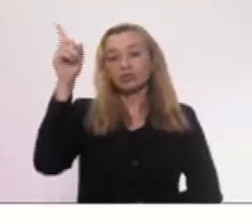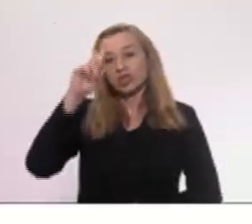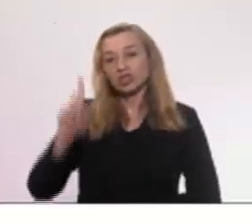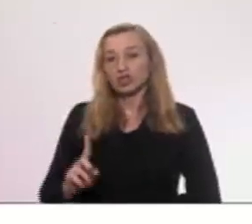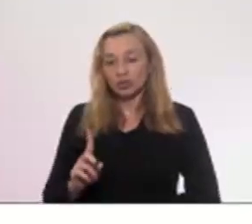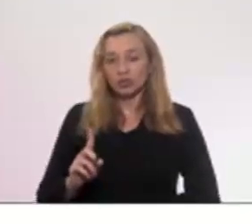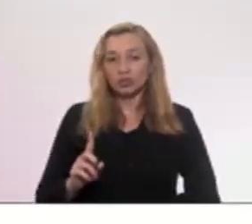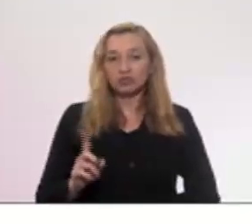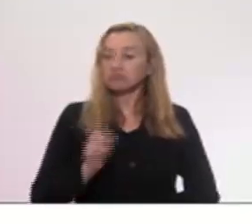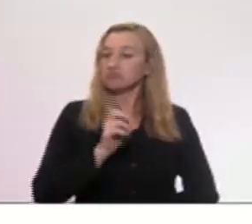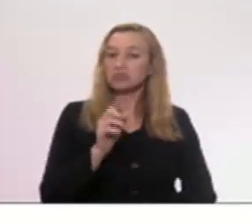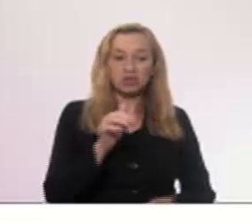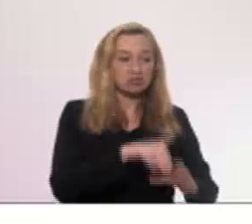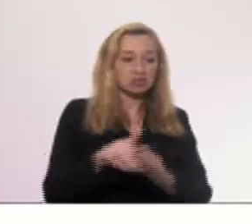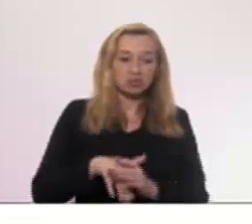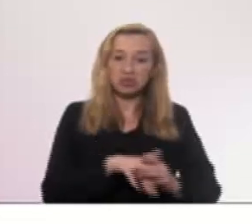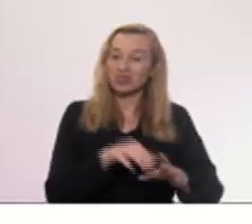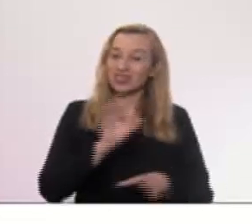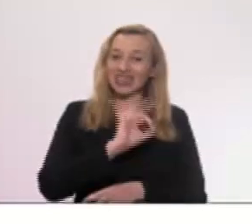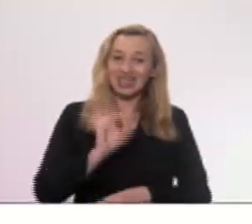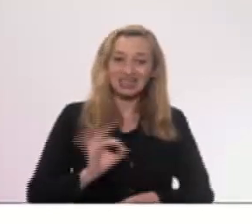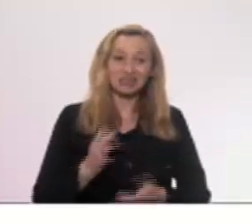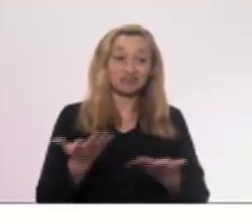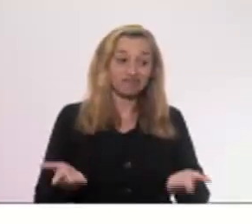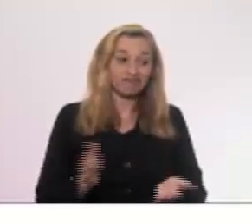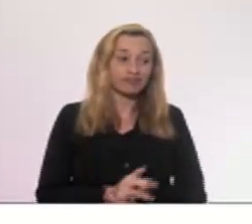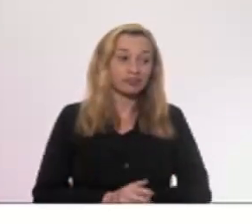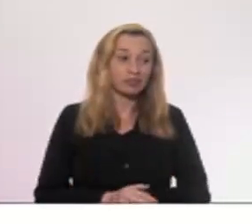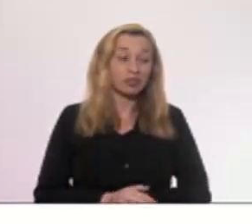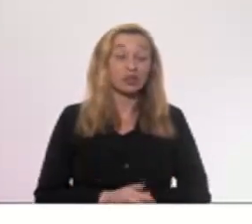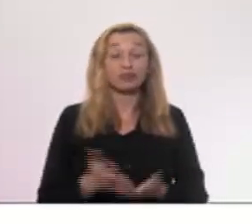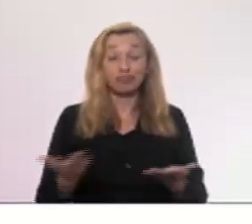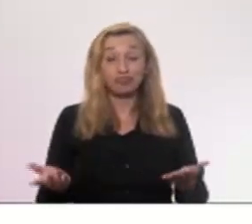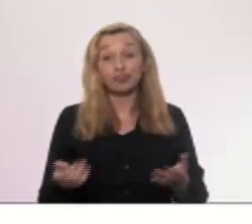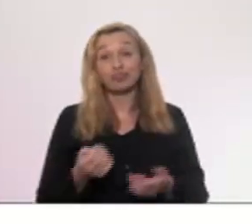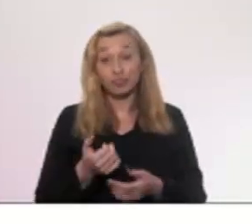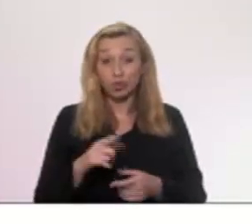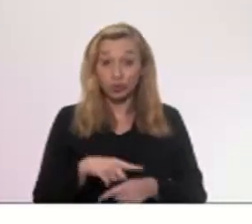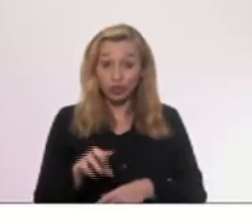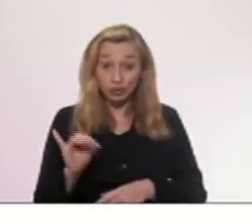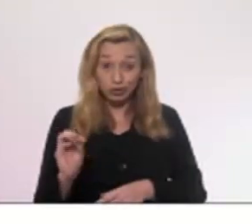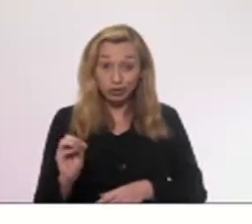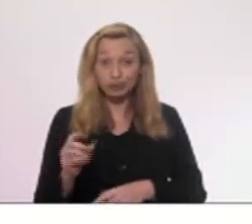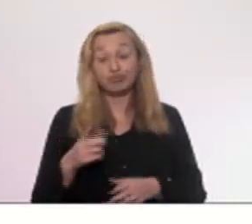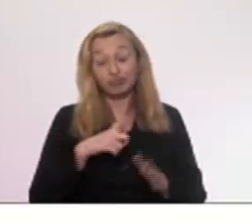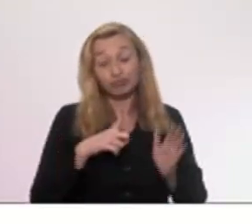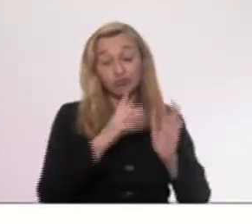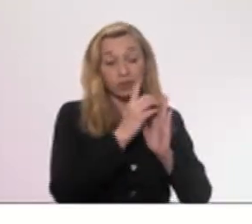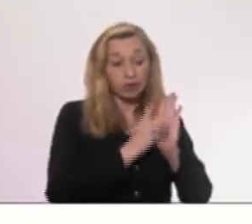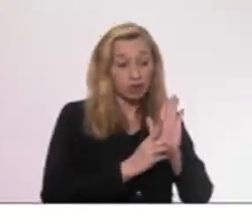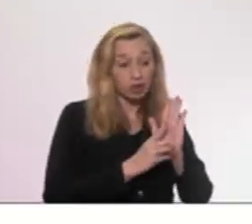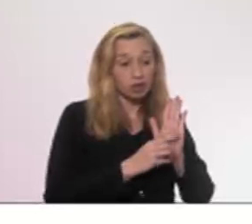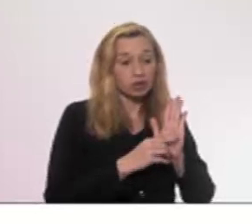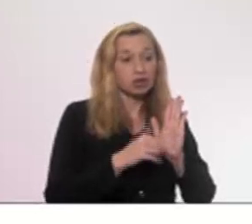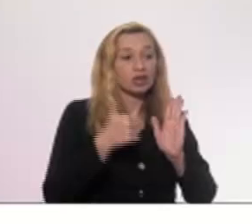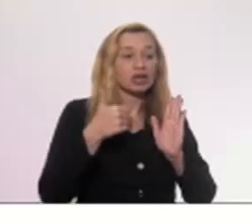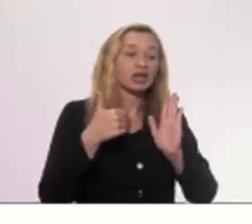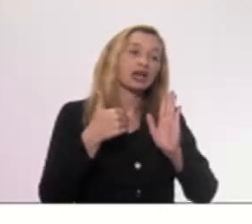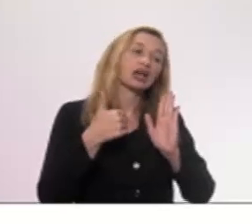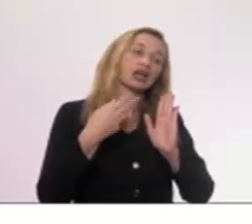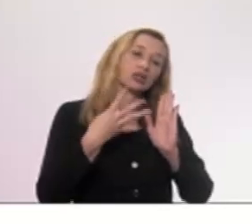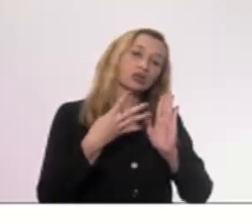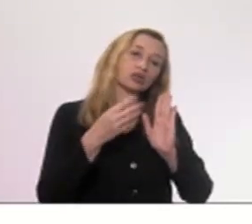conluio entre a própria reitoria atual e o Palácio do Planalto. E como se tudo isso fosse pouco, ao decreto de 14 de